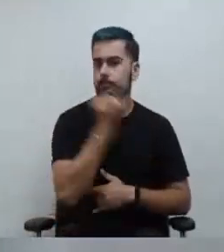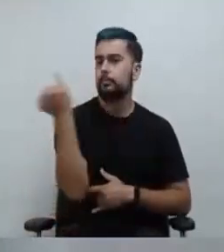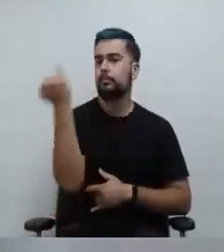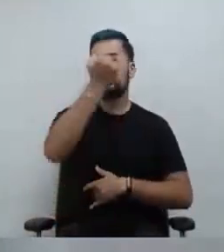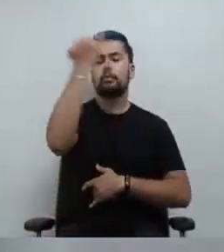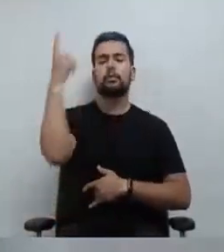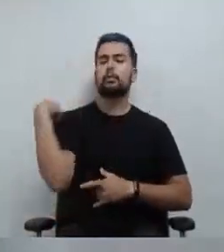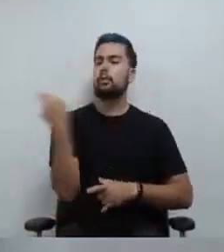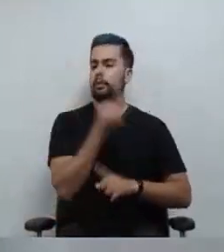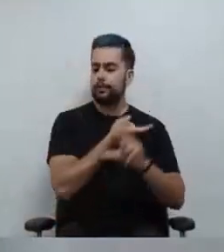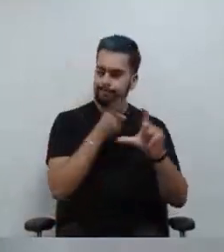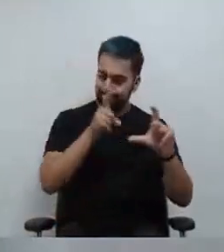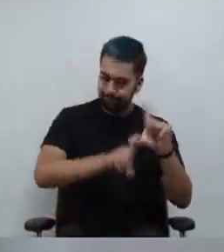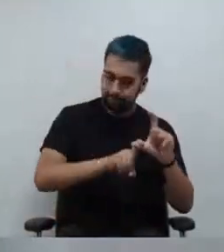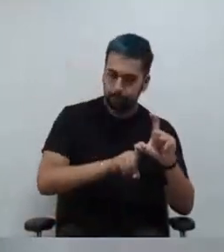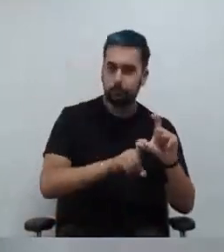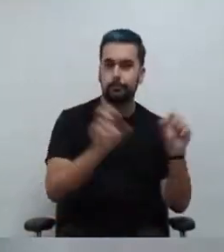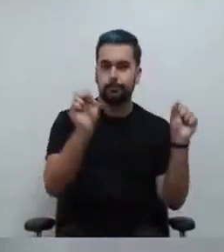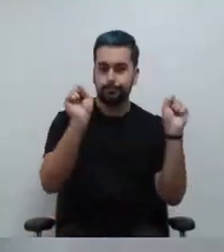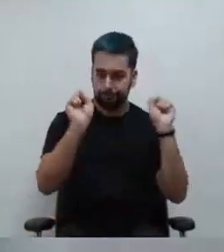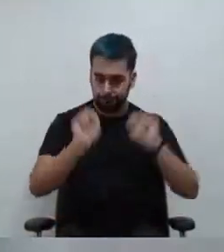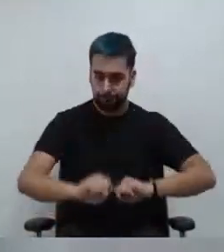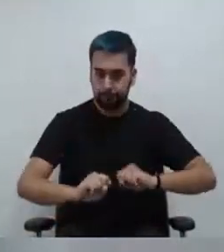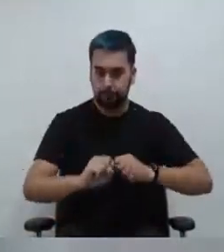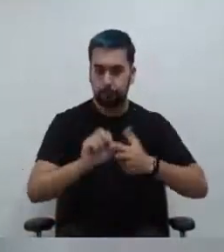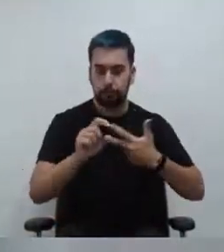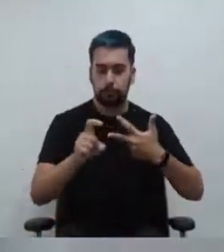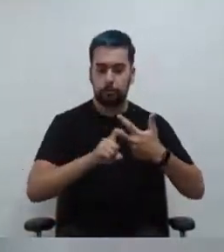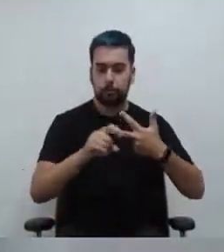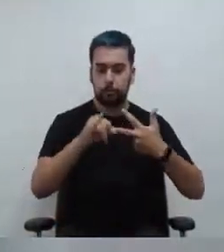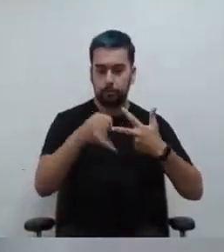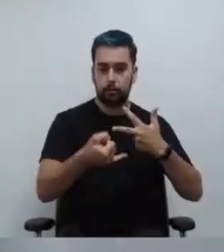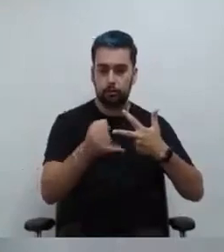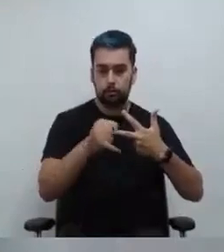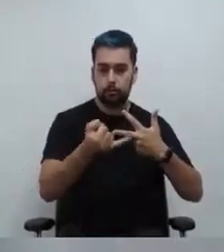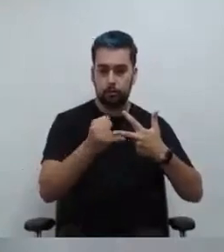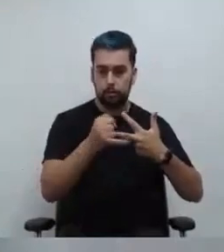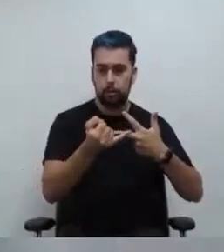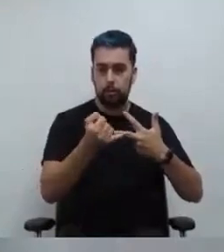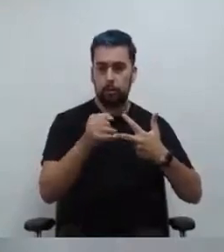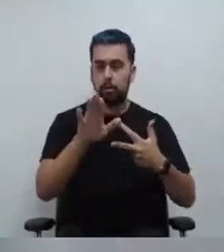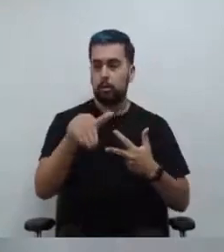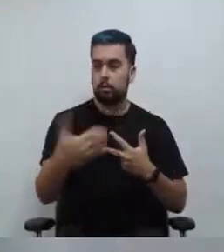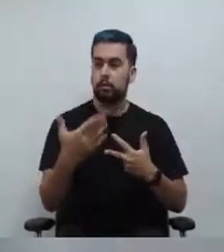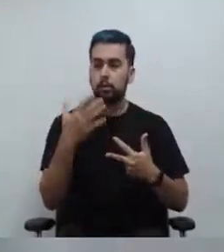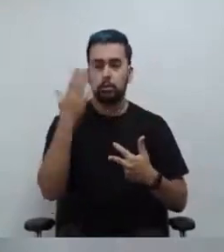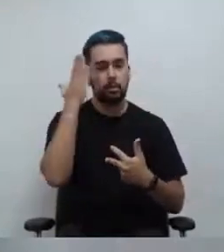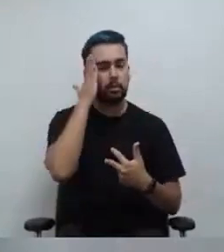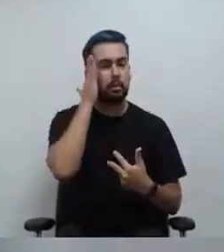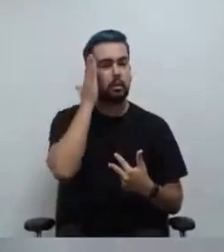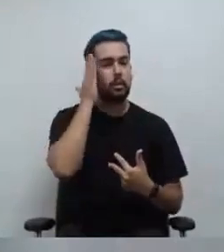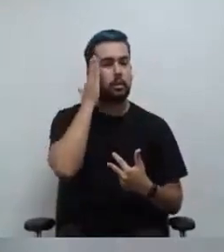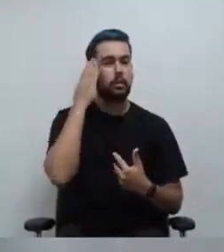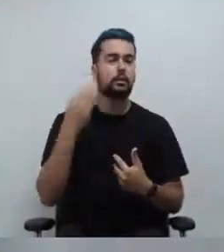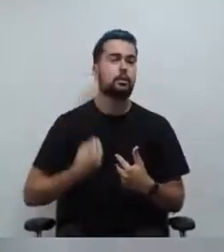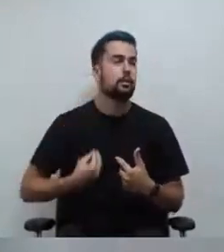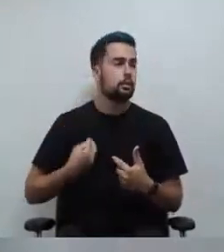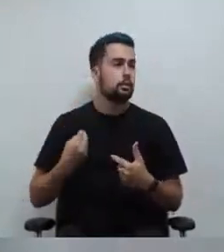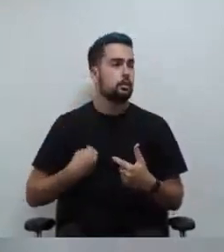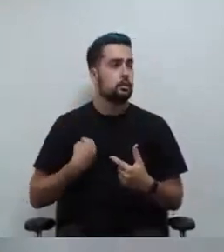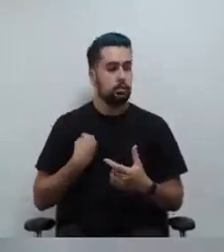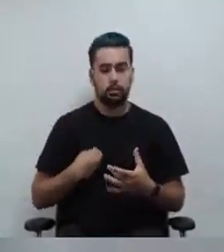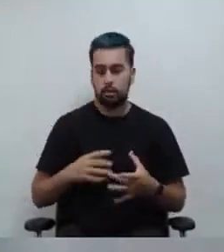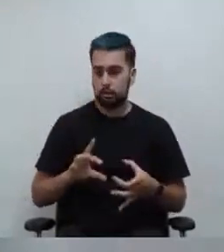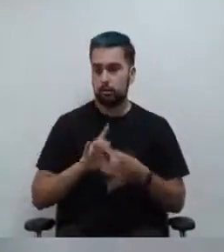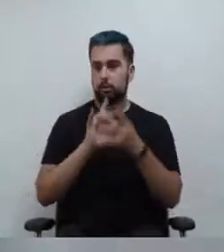nós dependermos do Poder Judiciário para acessar o CNIS, saber do histórico de vínculos e saber da existência de atual vínculo de emprego,